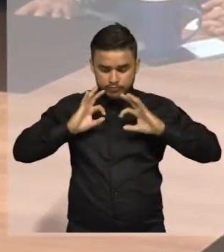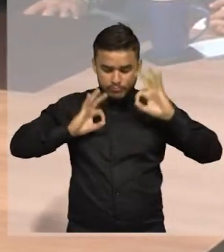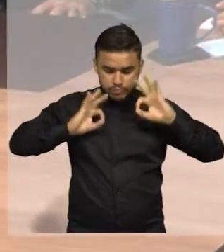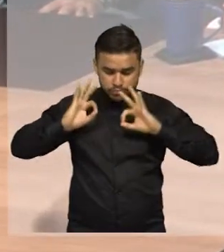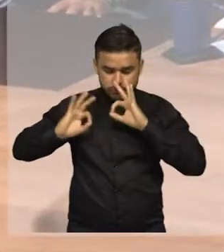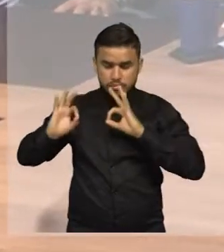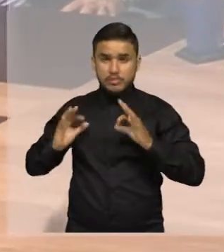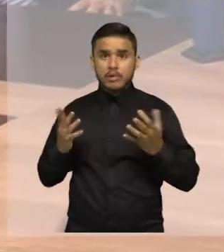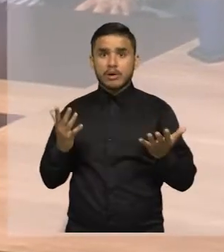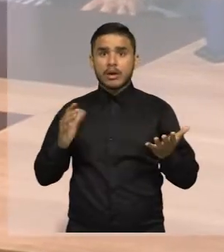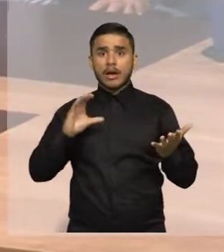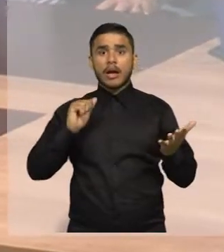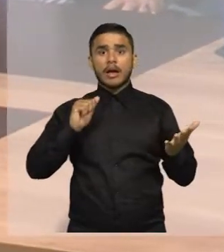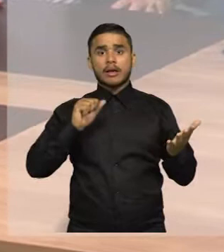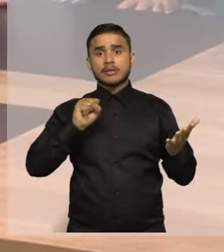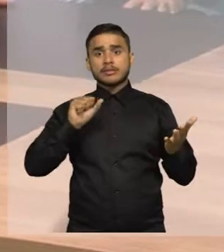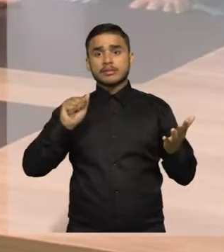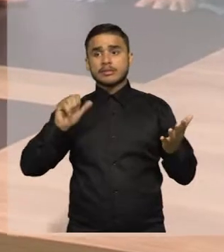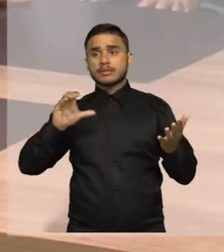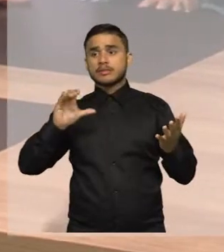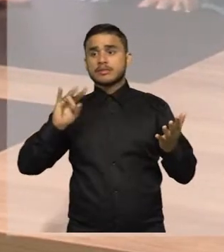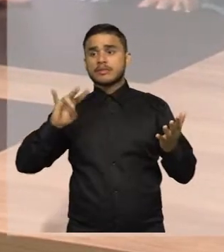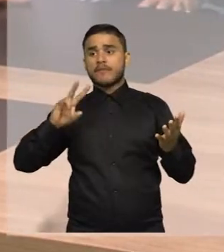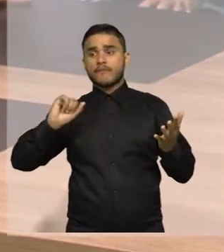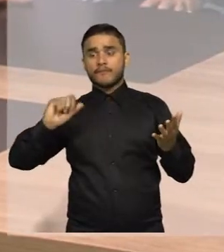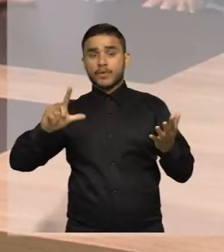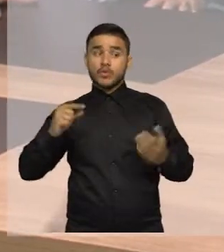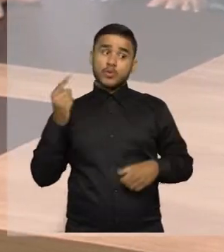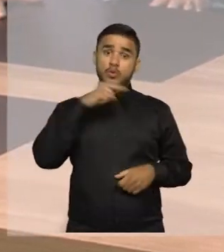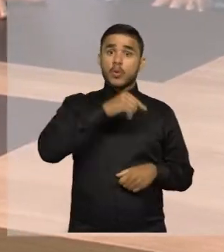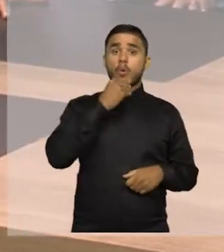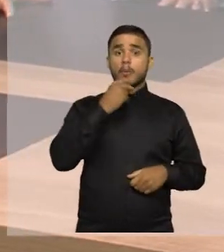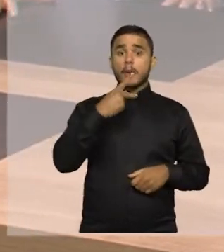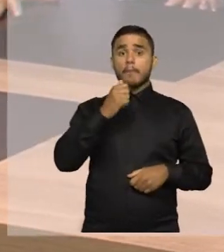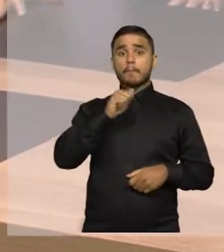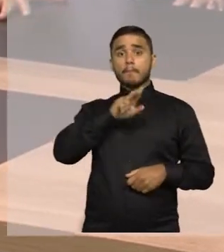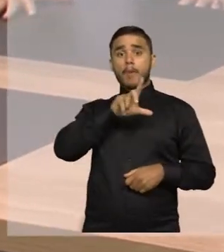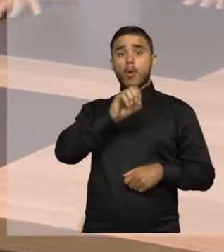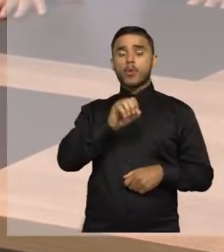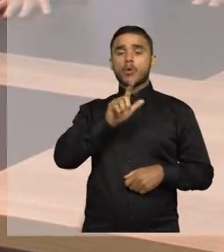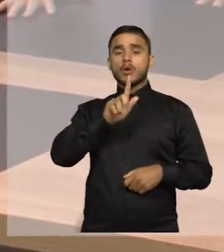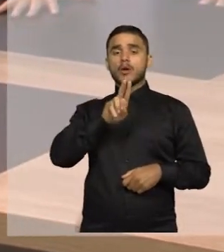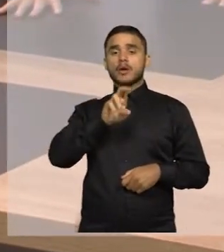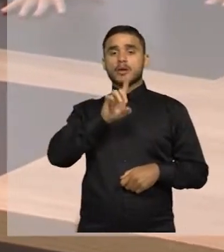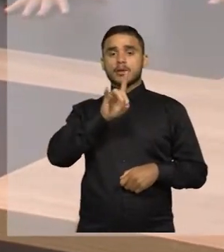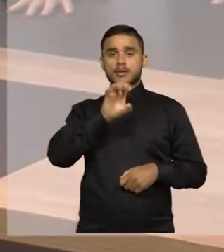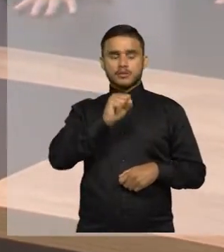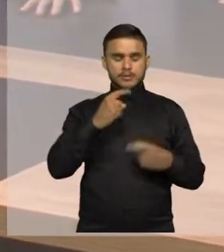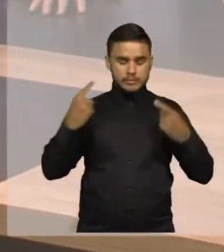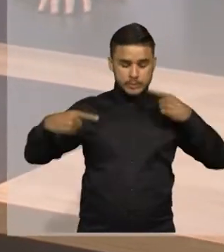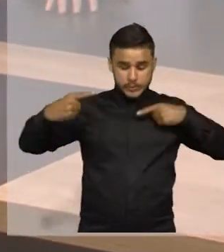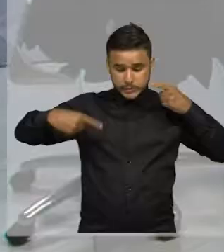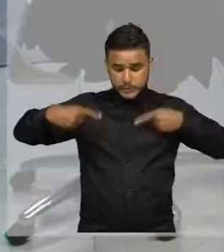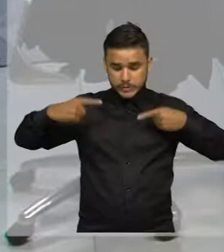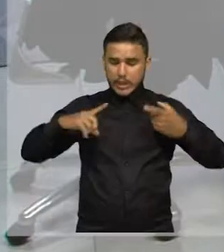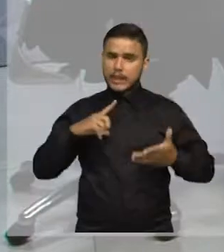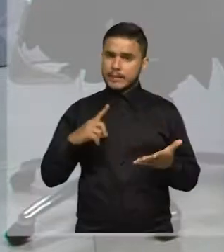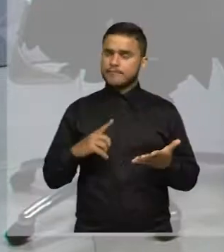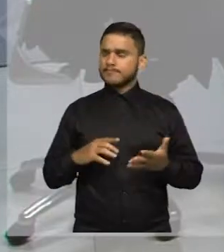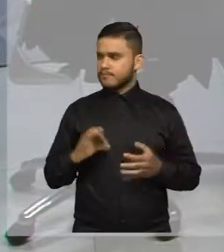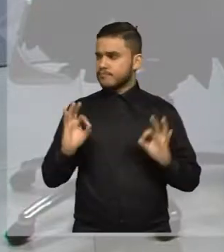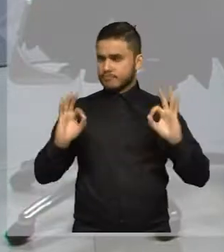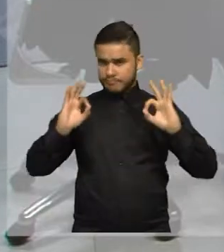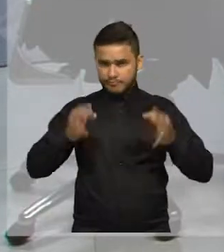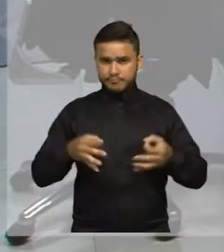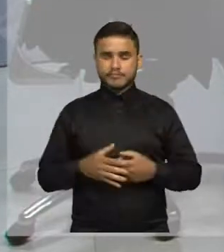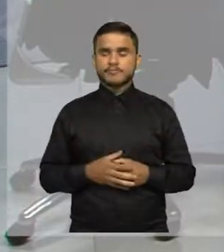né? E um ministro da Fazenda, a quem o Bolsonaro delega toda a confiança. Mas todo governo tem divergências internas, né? Sim. Todo governo